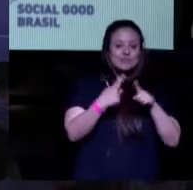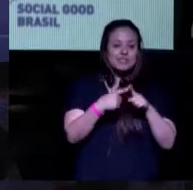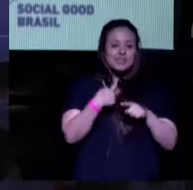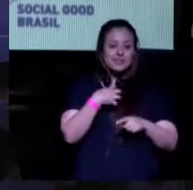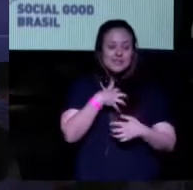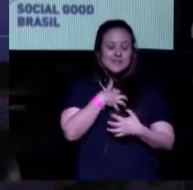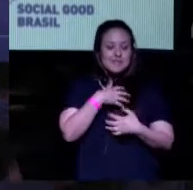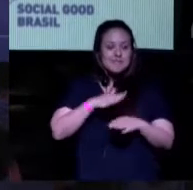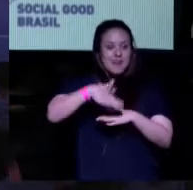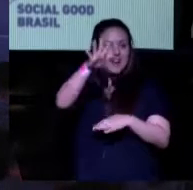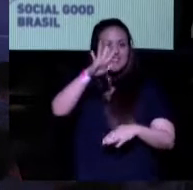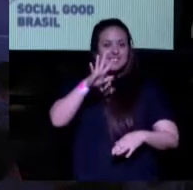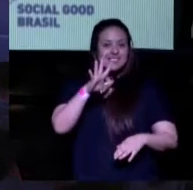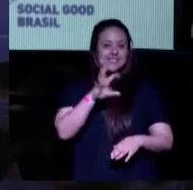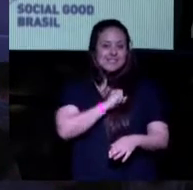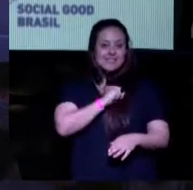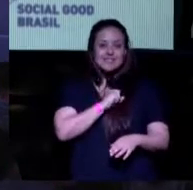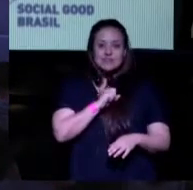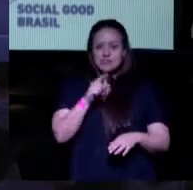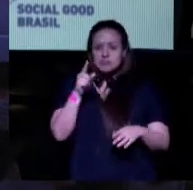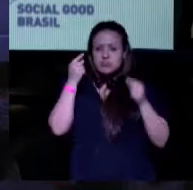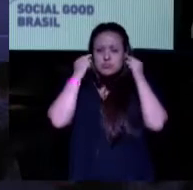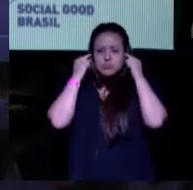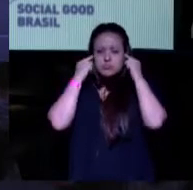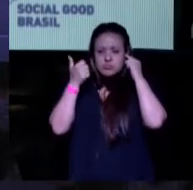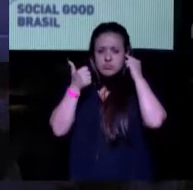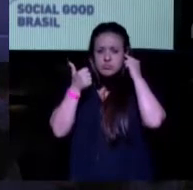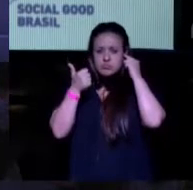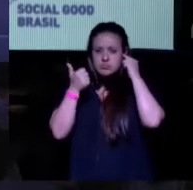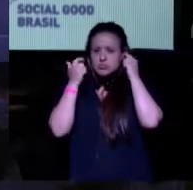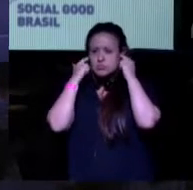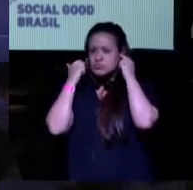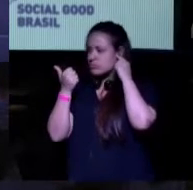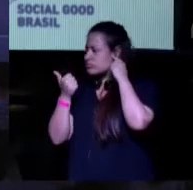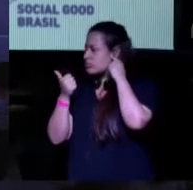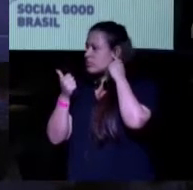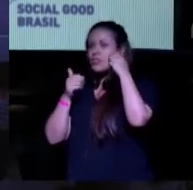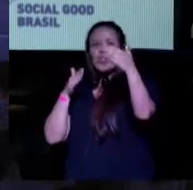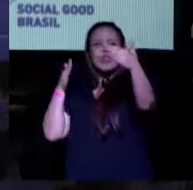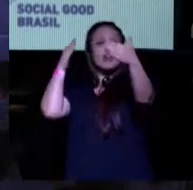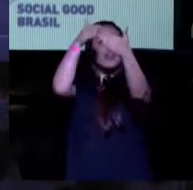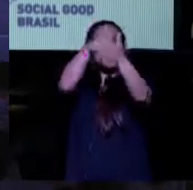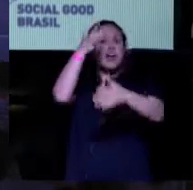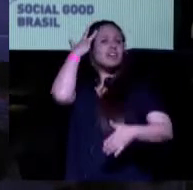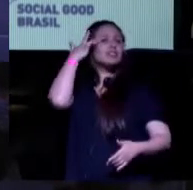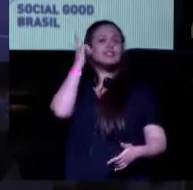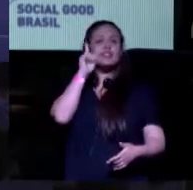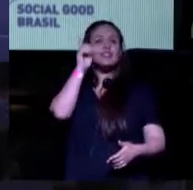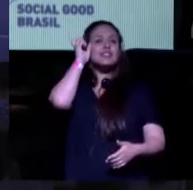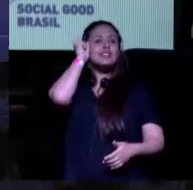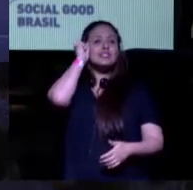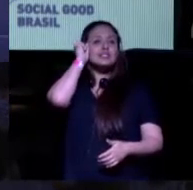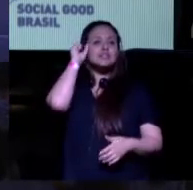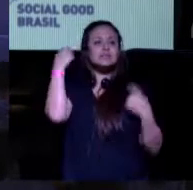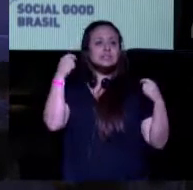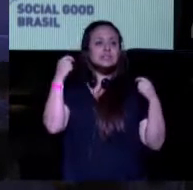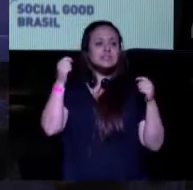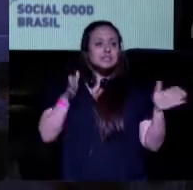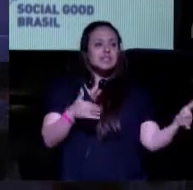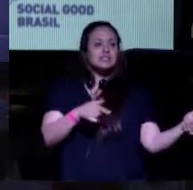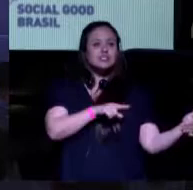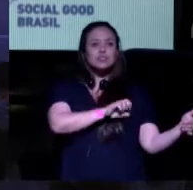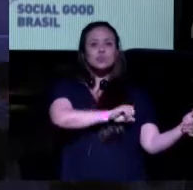vocês estão ouvindo sim no fundo o pessoal não está ouvindo aumento são na caixa pessoal